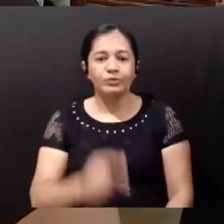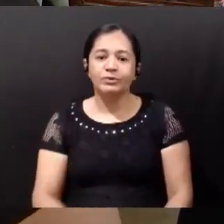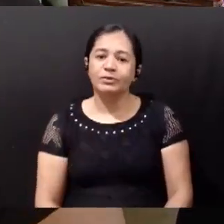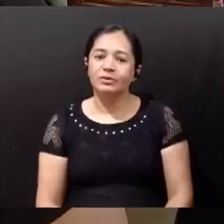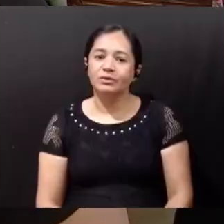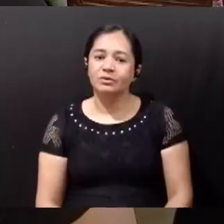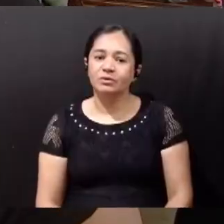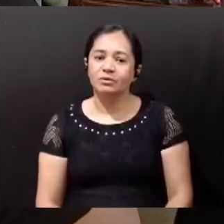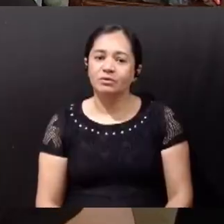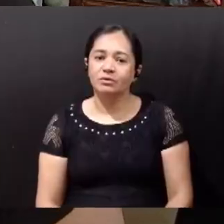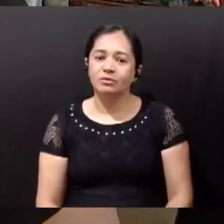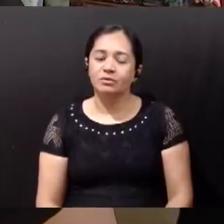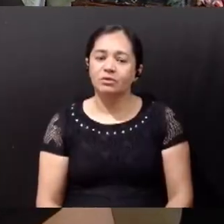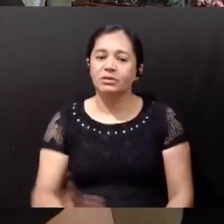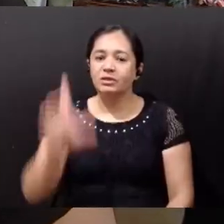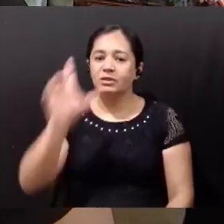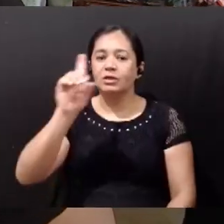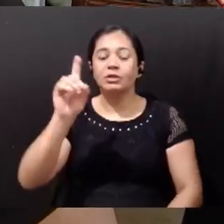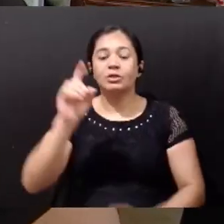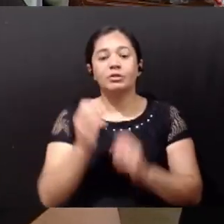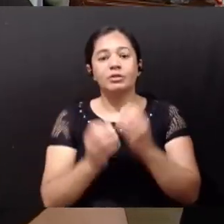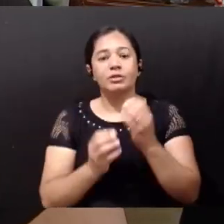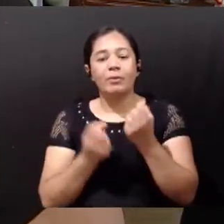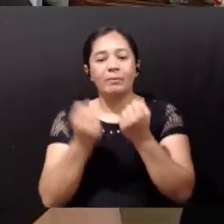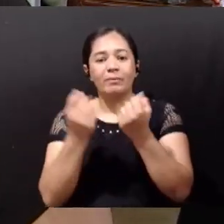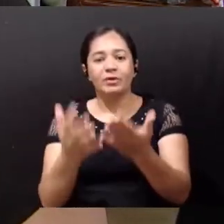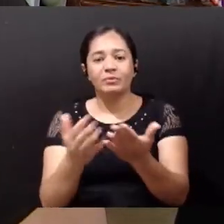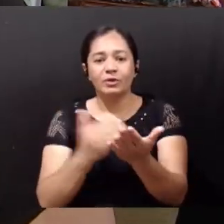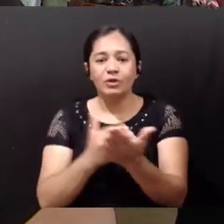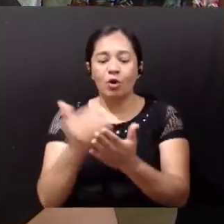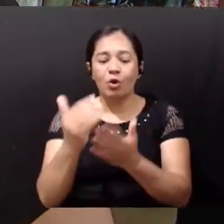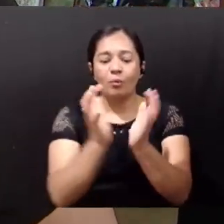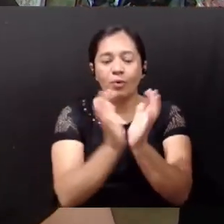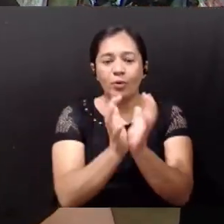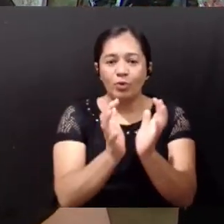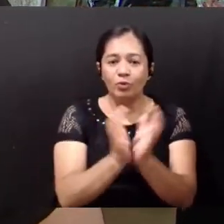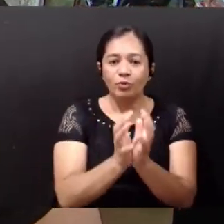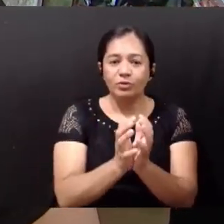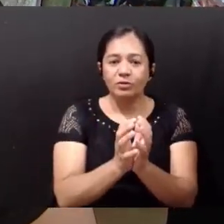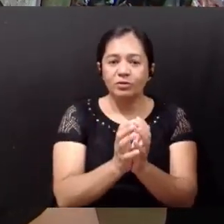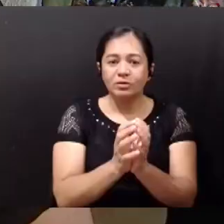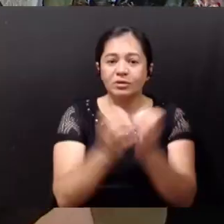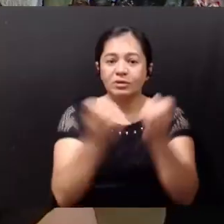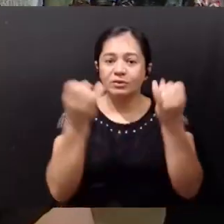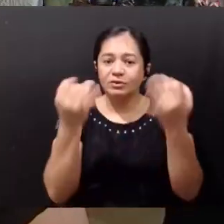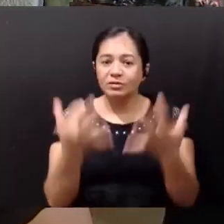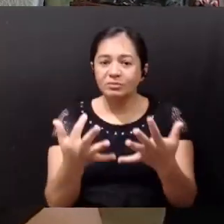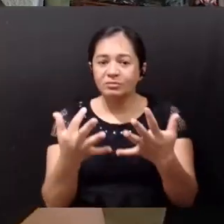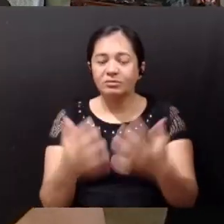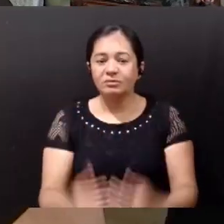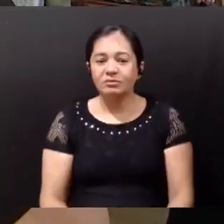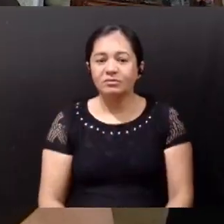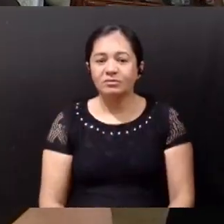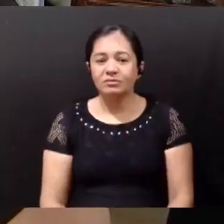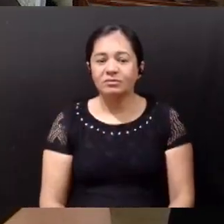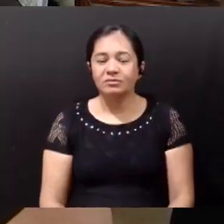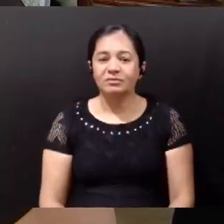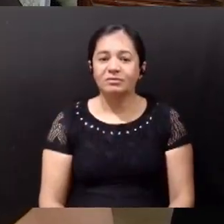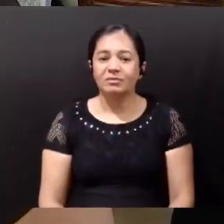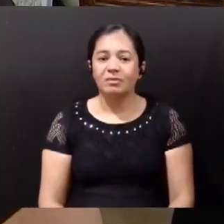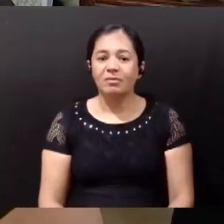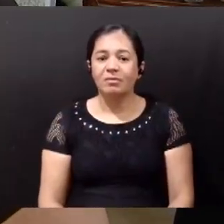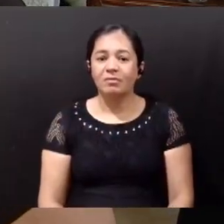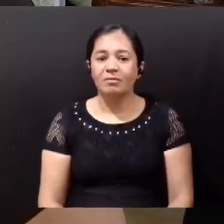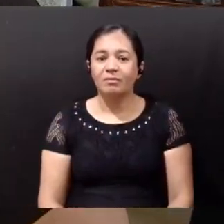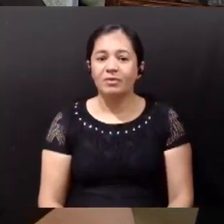foi preparando e aí eu entrei nesse grupo. Aí eu comentei tudo e, por coincidência, no